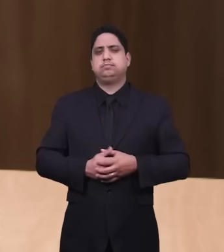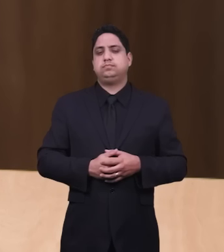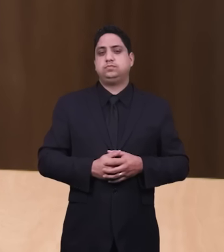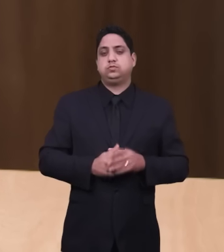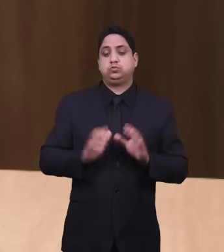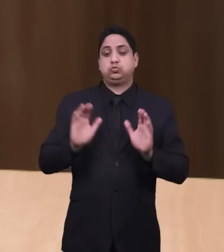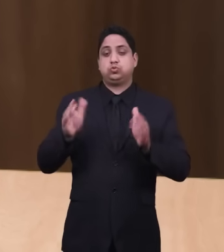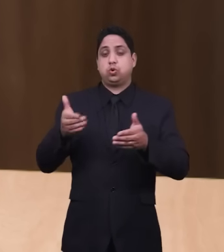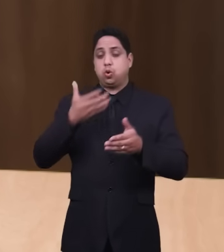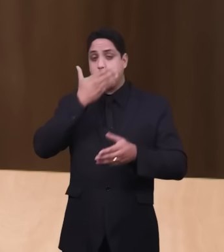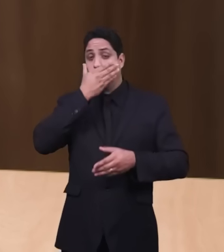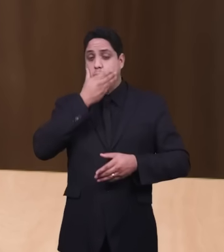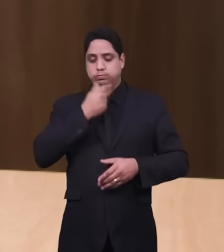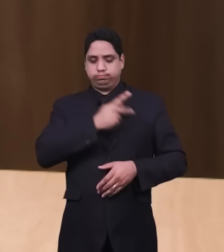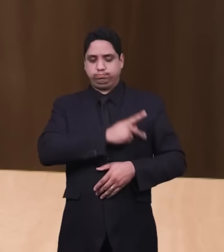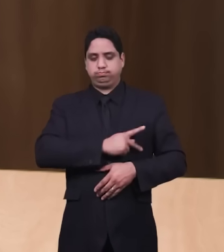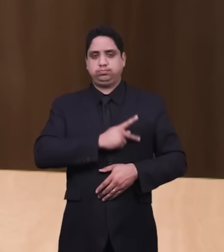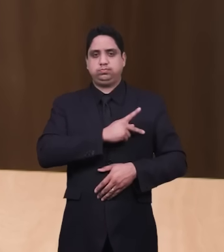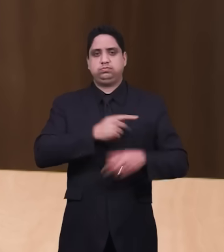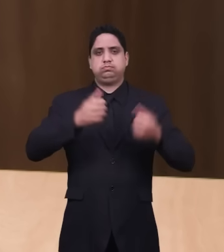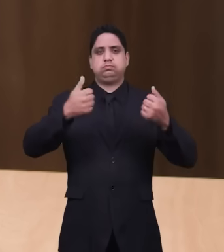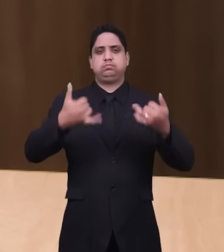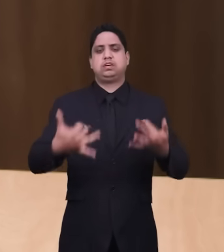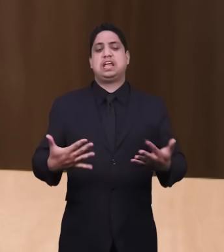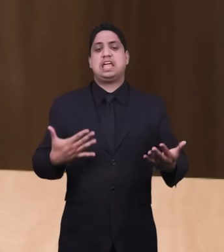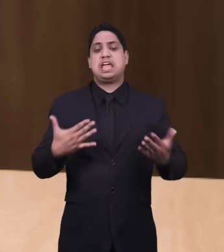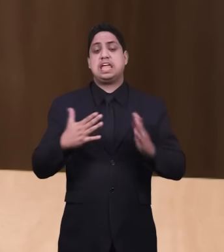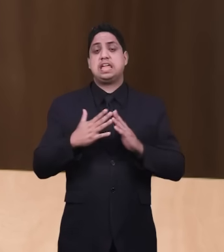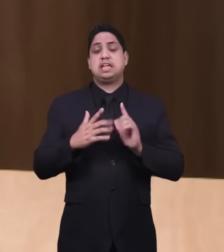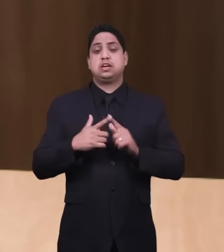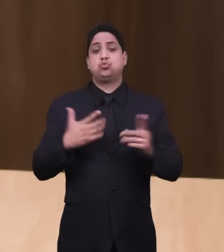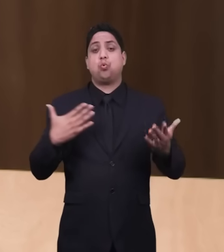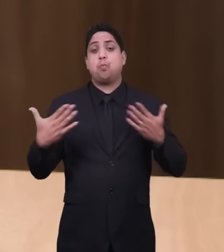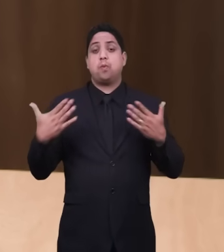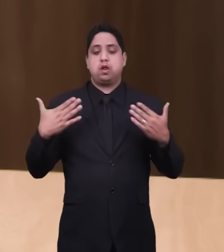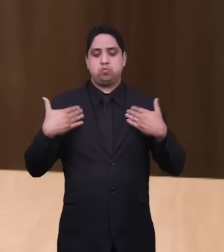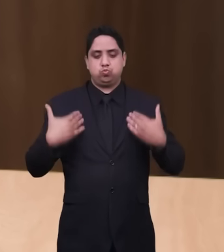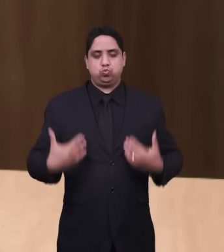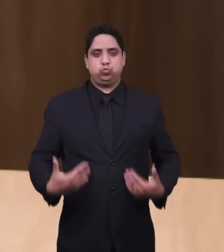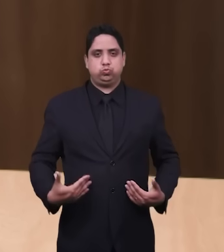a ênfase de Paulo sobre a igreja como corpo.